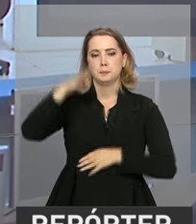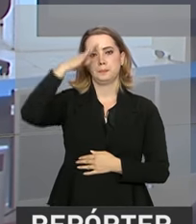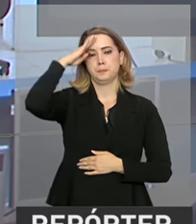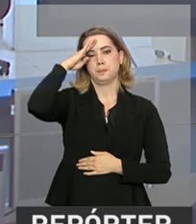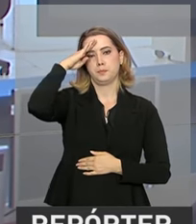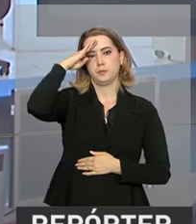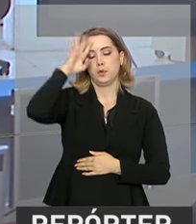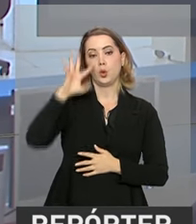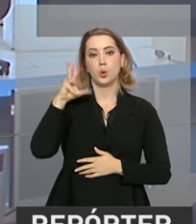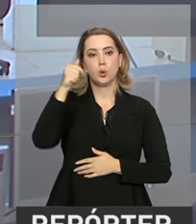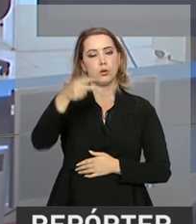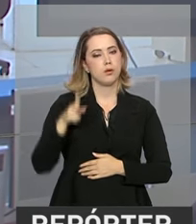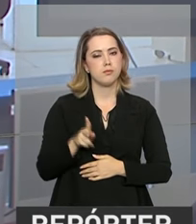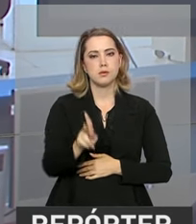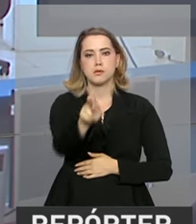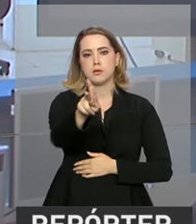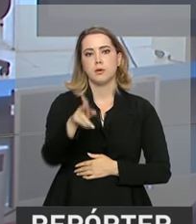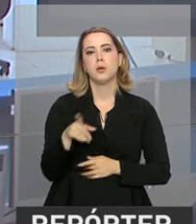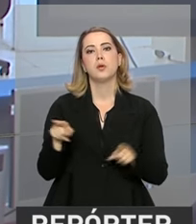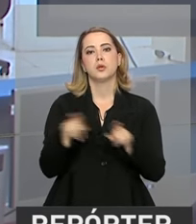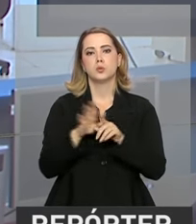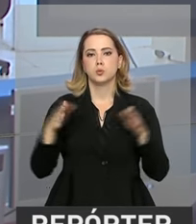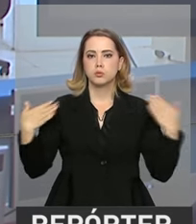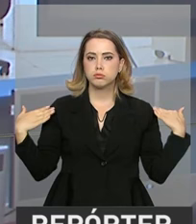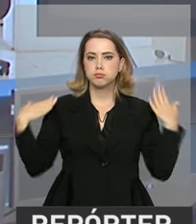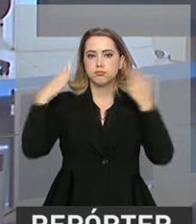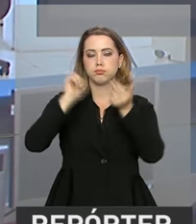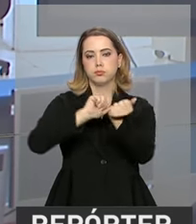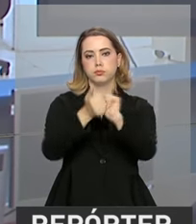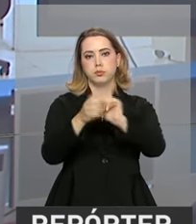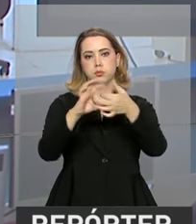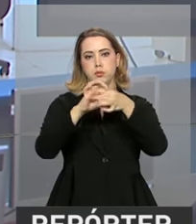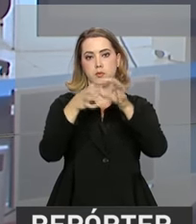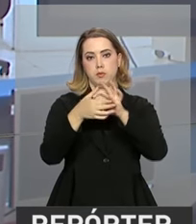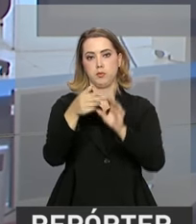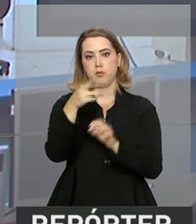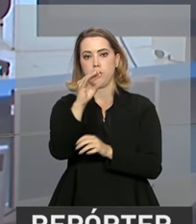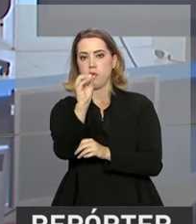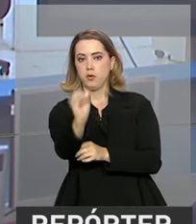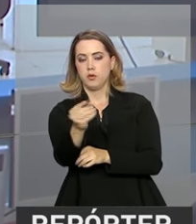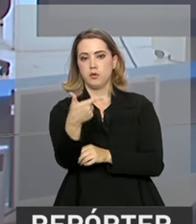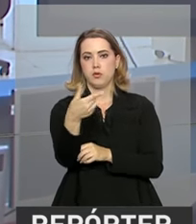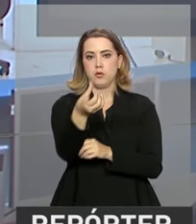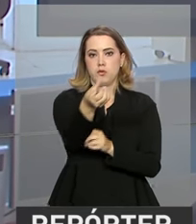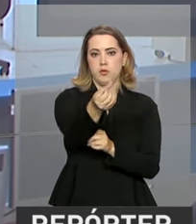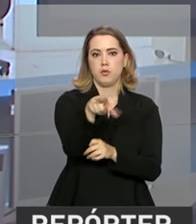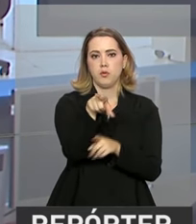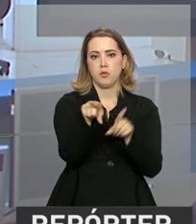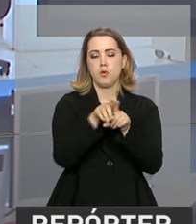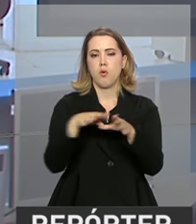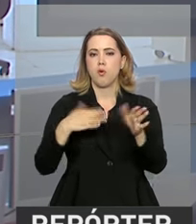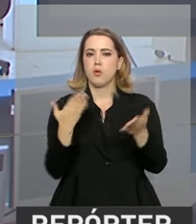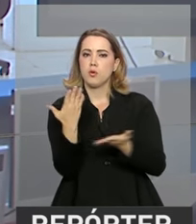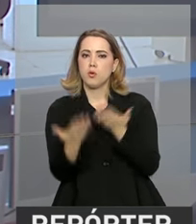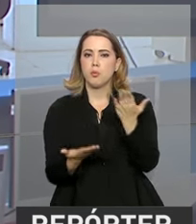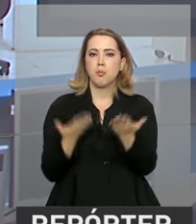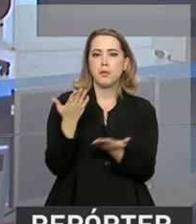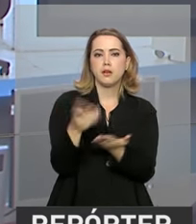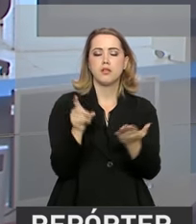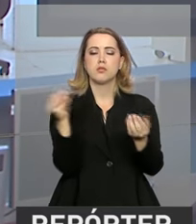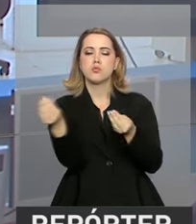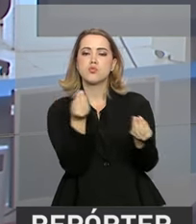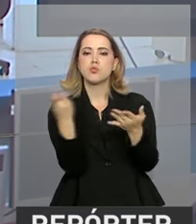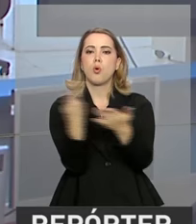Forças Armadas atuaram com precisão durante os Jogos Olímpicos e Paralímpicos do Rio de Janeiro. O balanço das operações foi apresentado